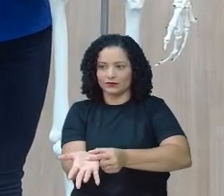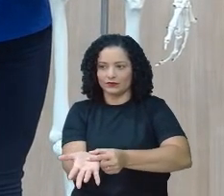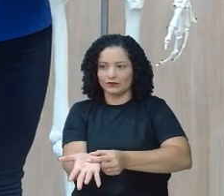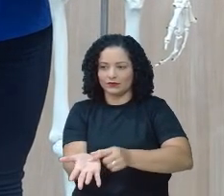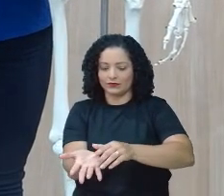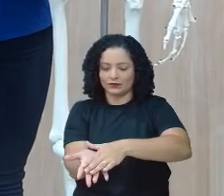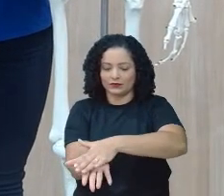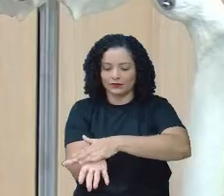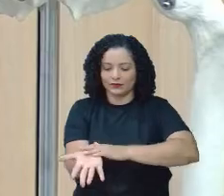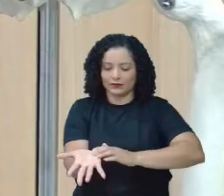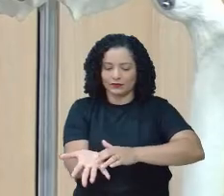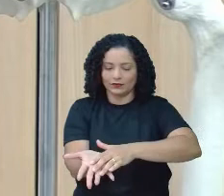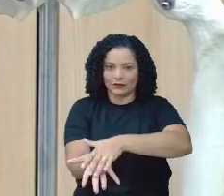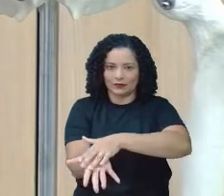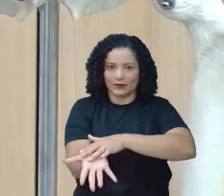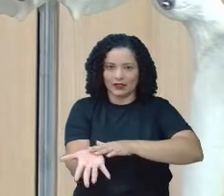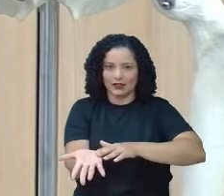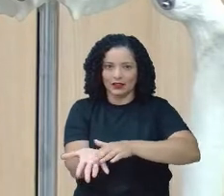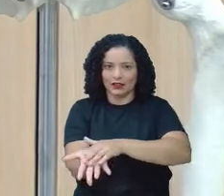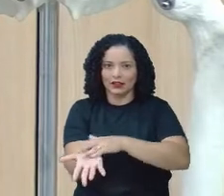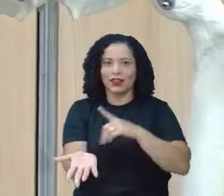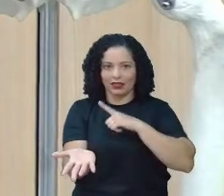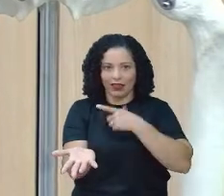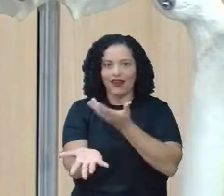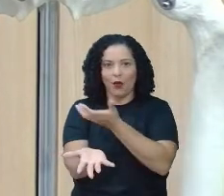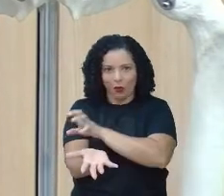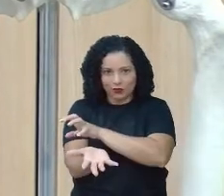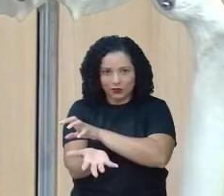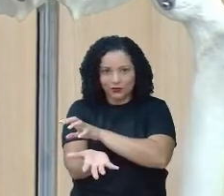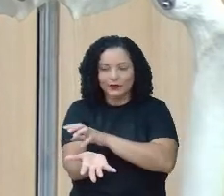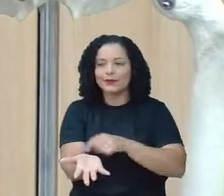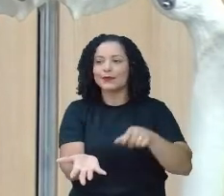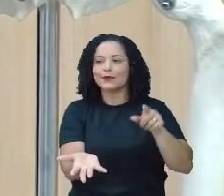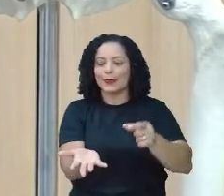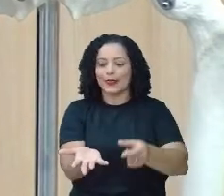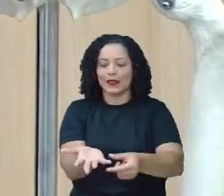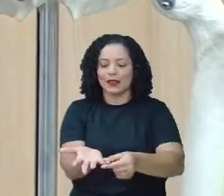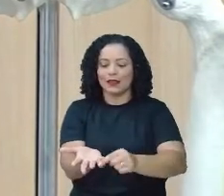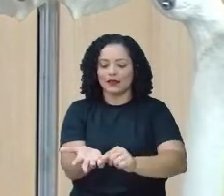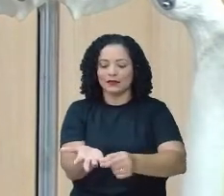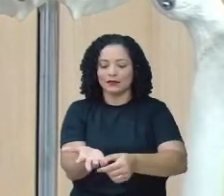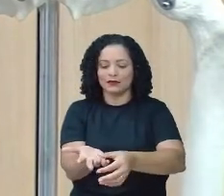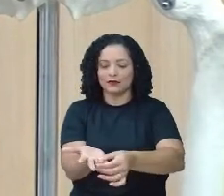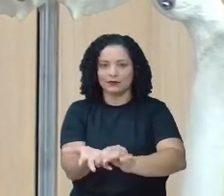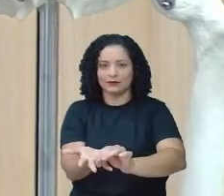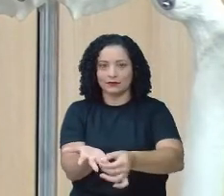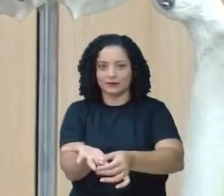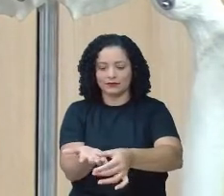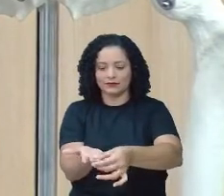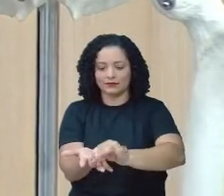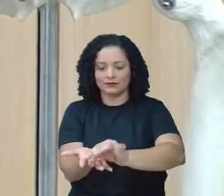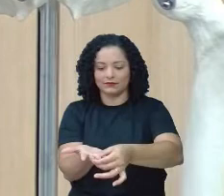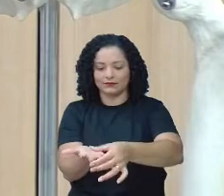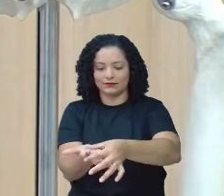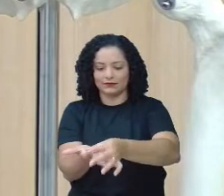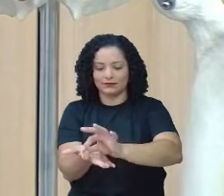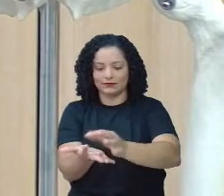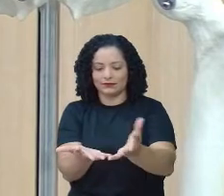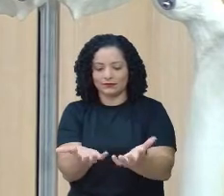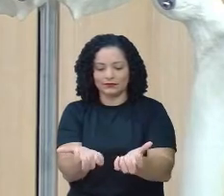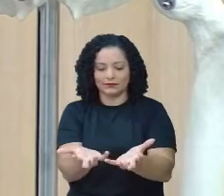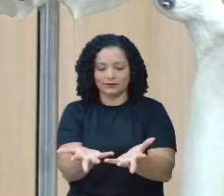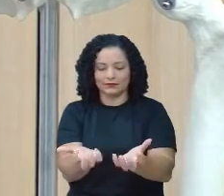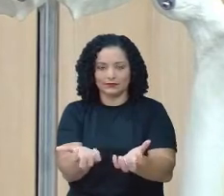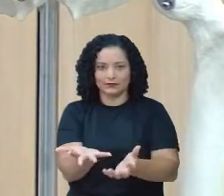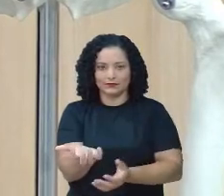Então, esse conjuntinho de ossos aqui, o carpo. E nós temos aqui as falanges. E nas falanges, né, que vão estar dessa